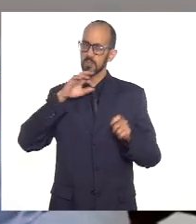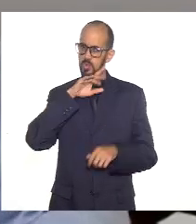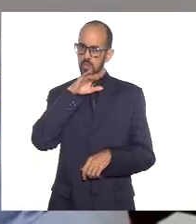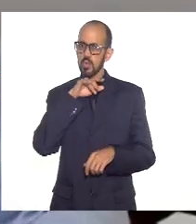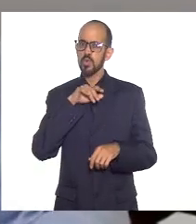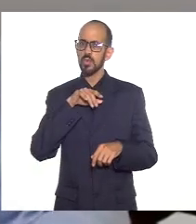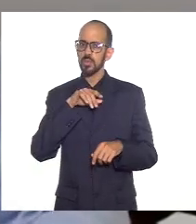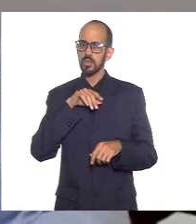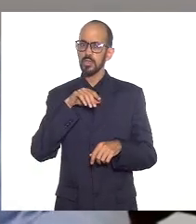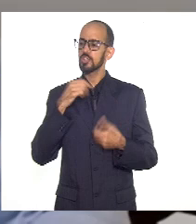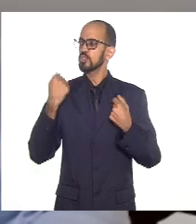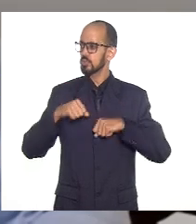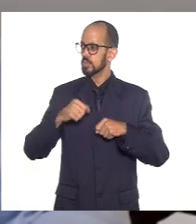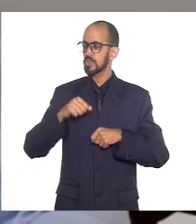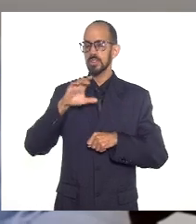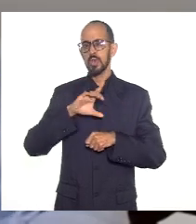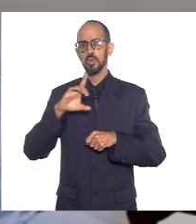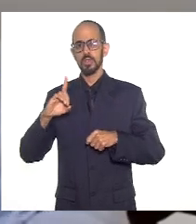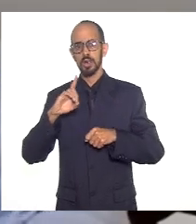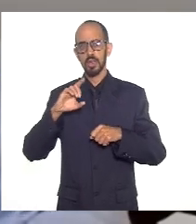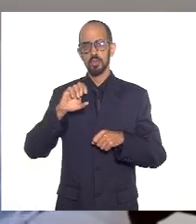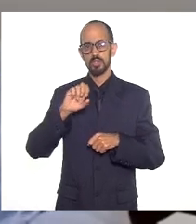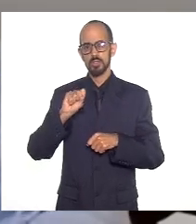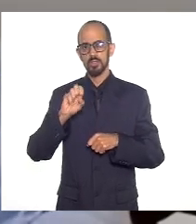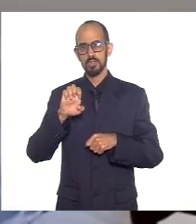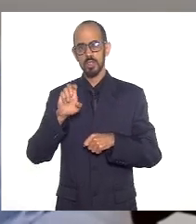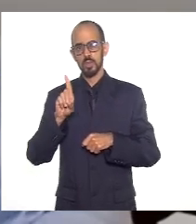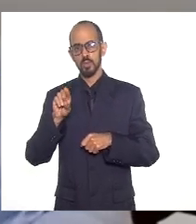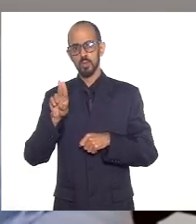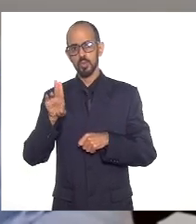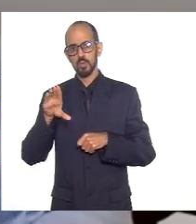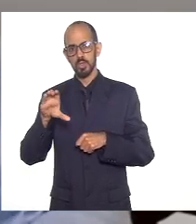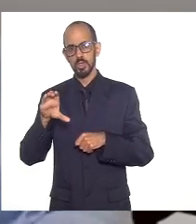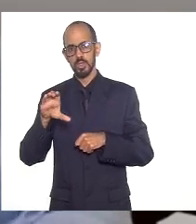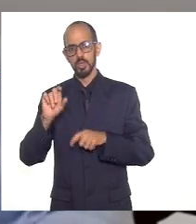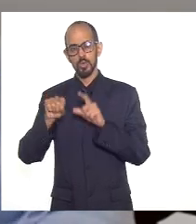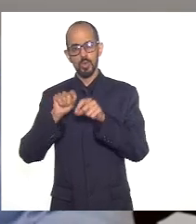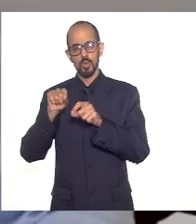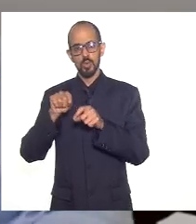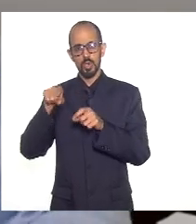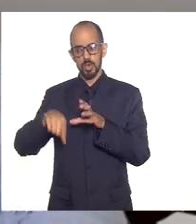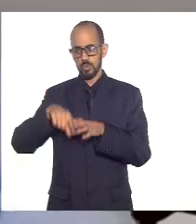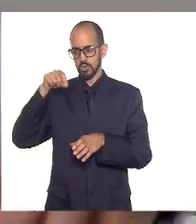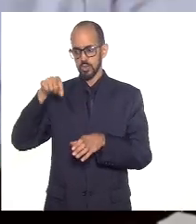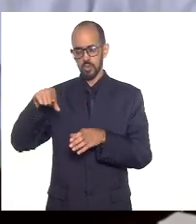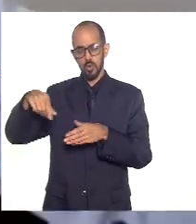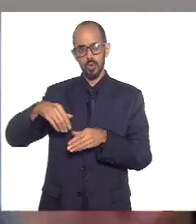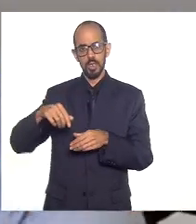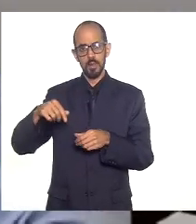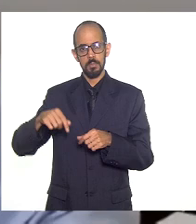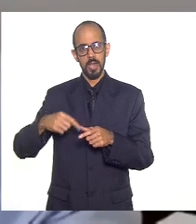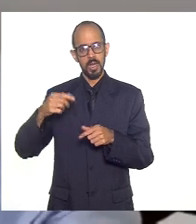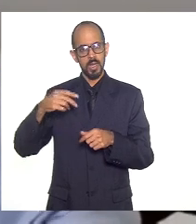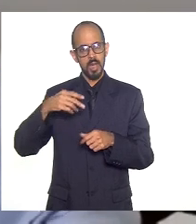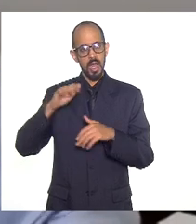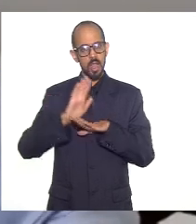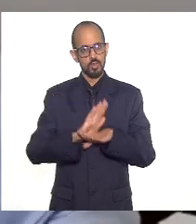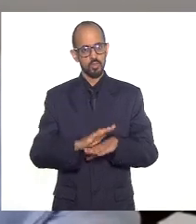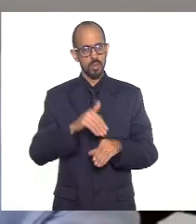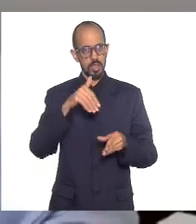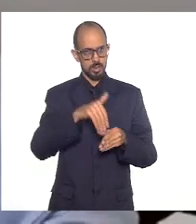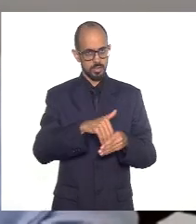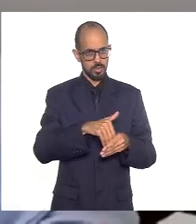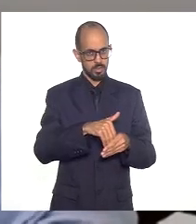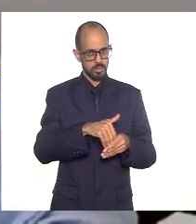as coordenações regionais da SEDUC como feudos eleitorais de caciques políticos municipais ou regionais. Então, é um